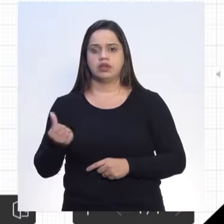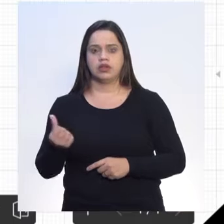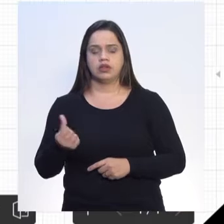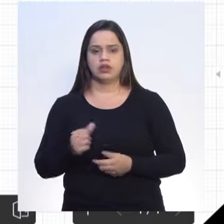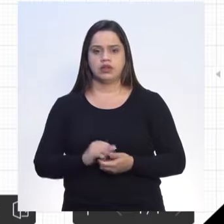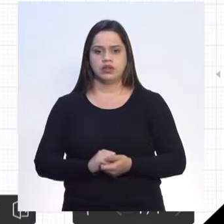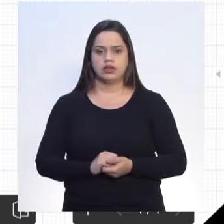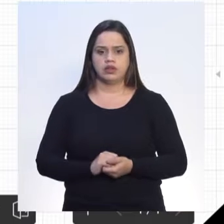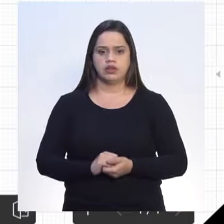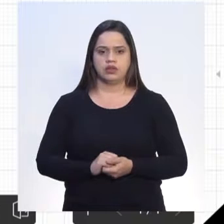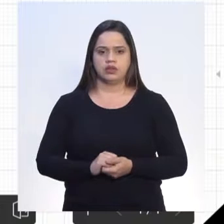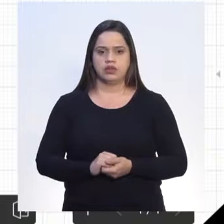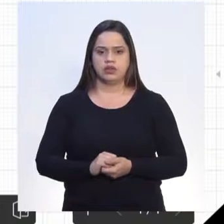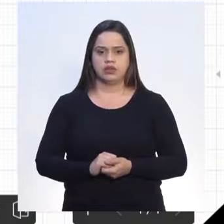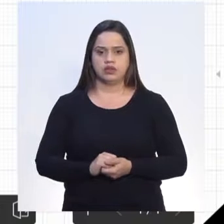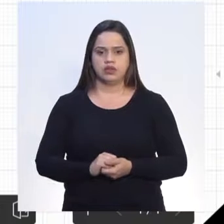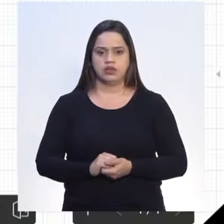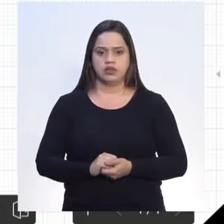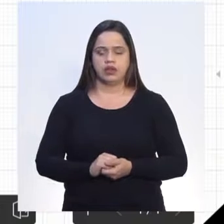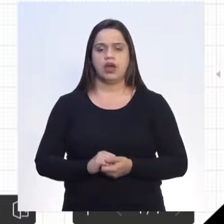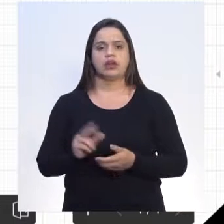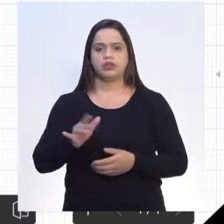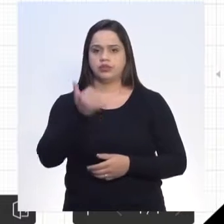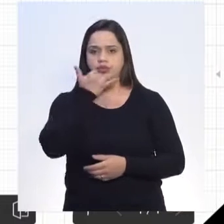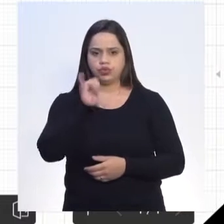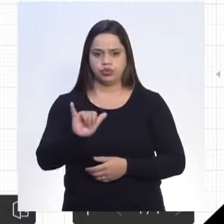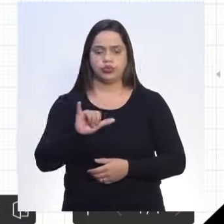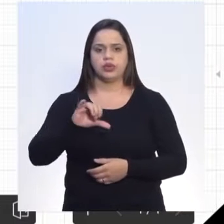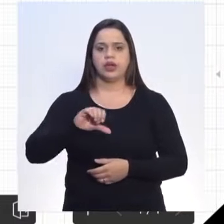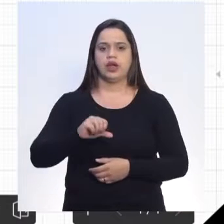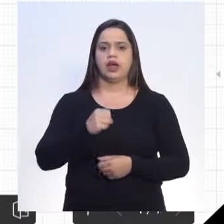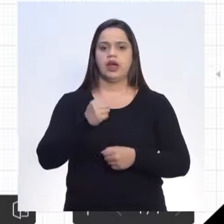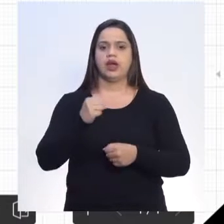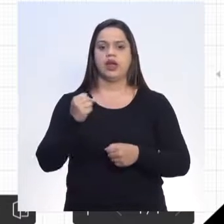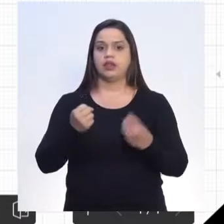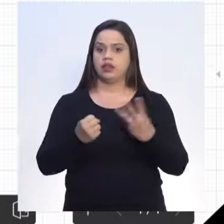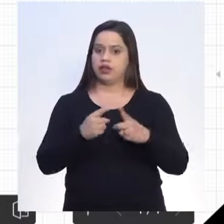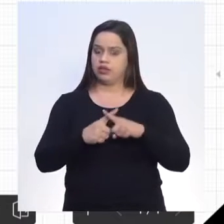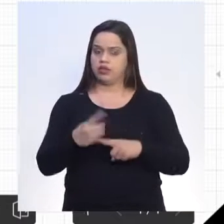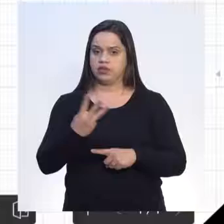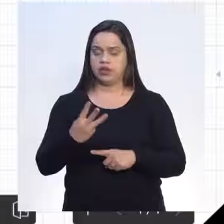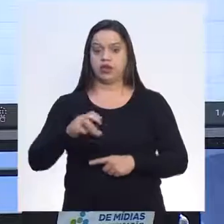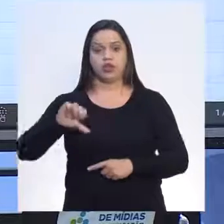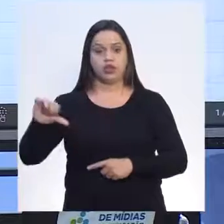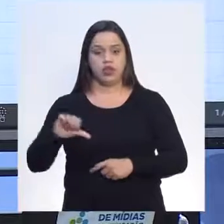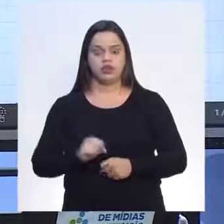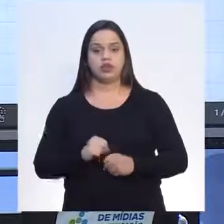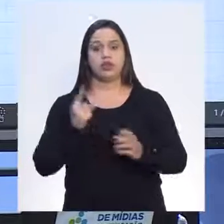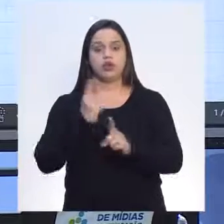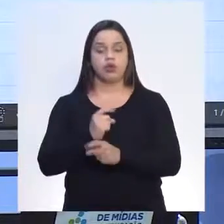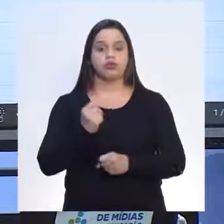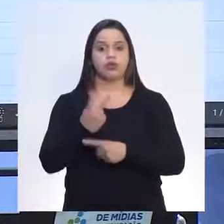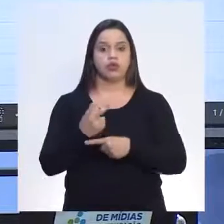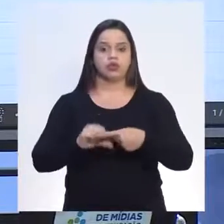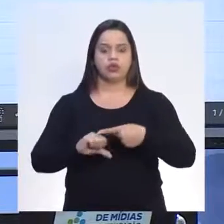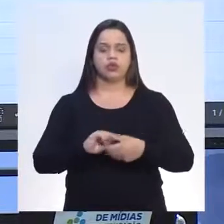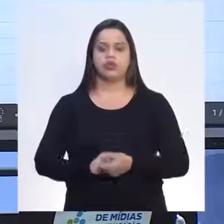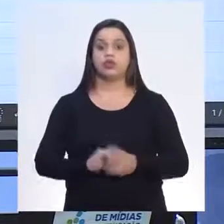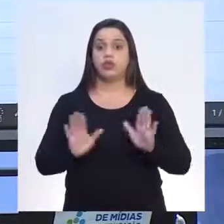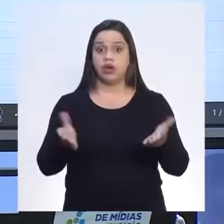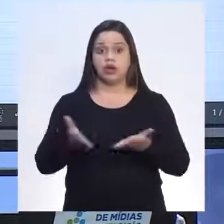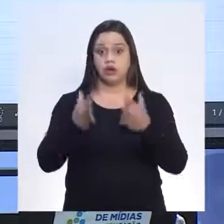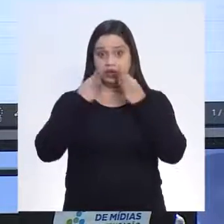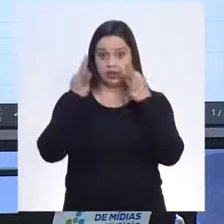Então, aqui eu encontro 2/9, né? Legal. Fechar? Beleza. Prestem bastante atenção nisso, que